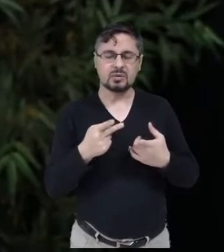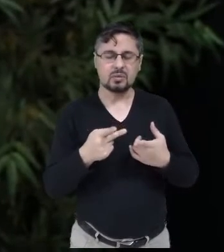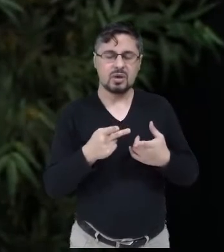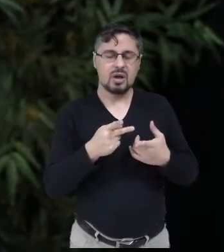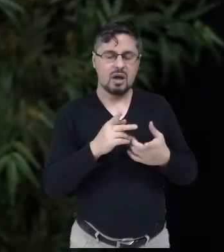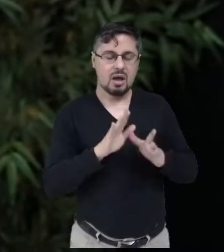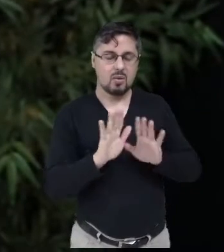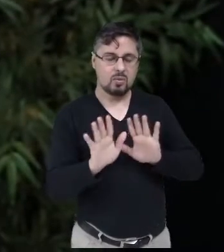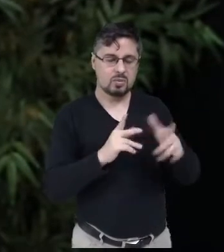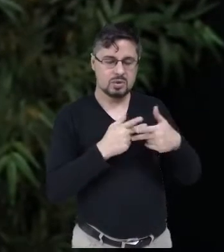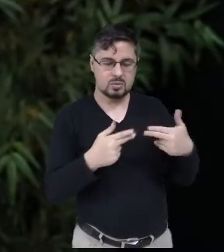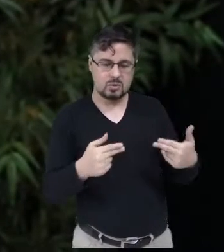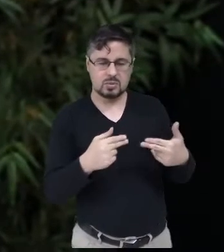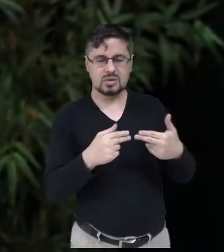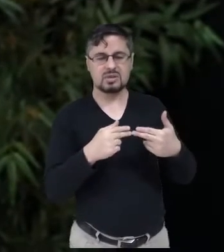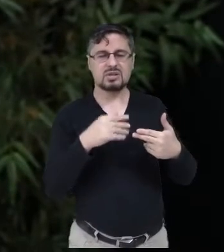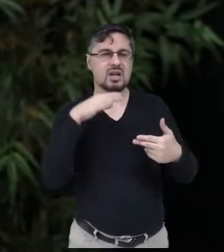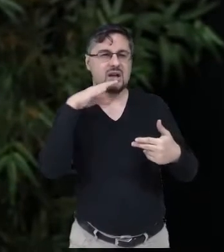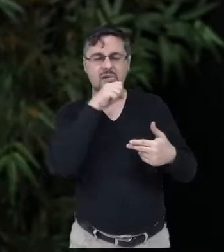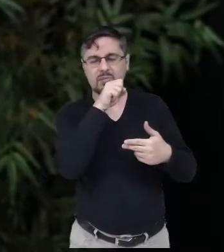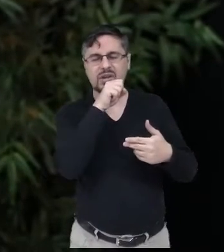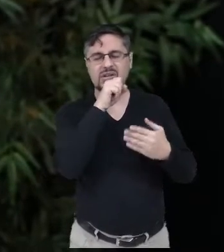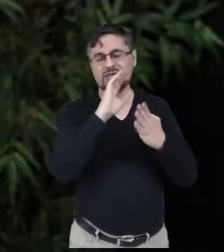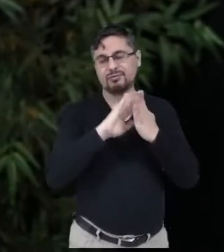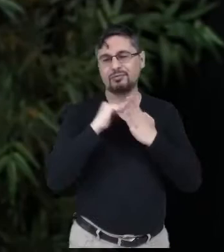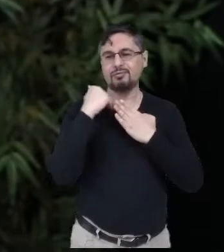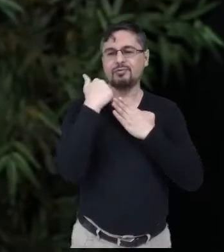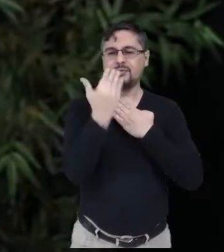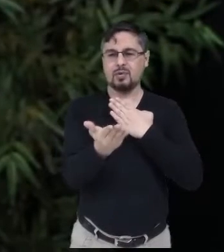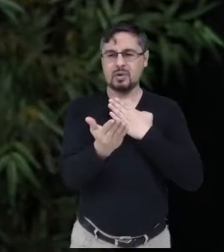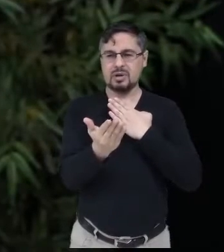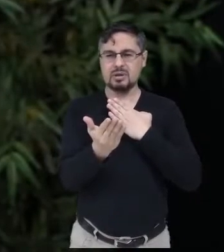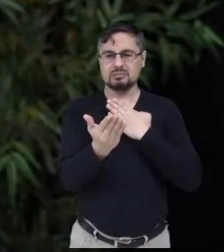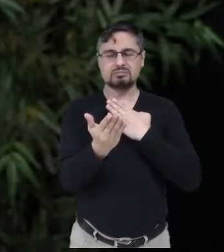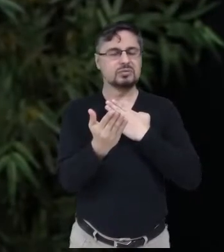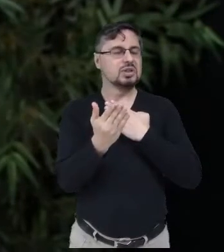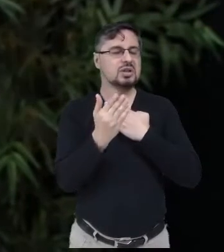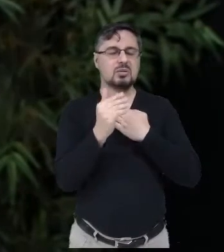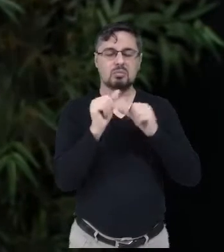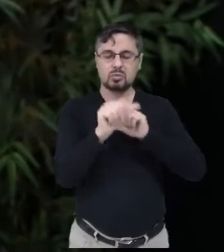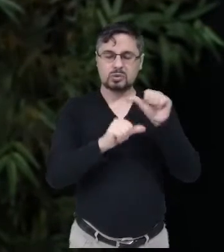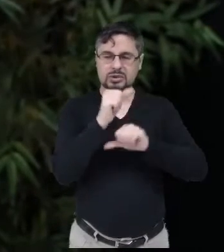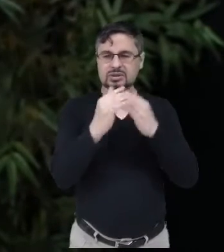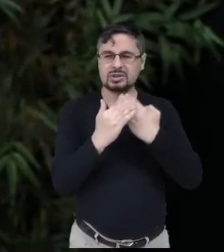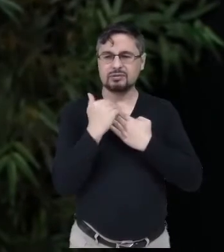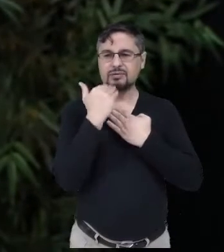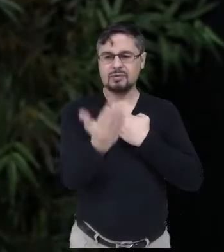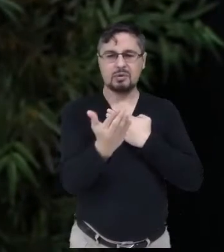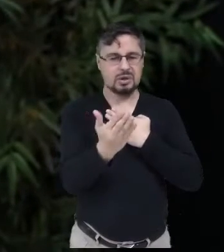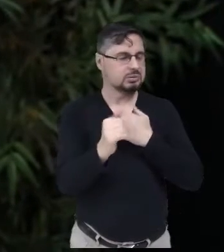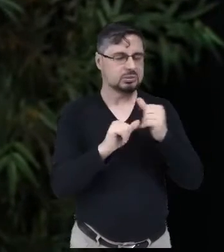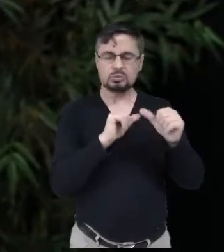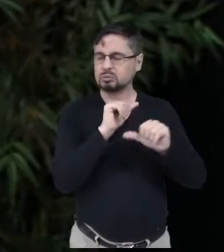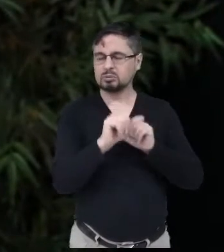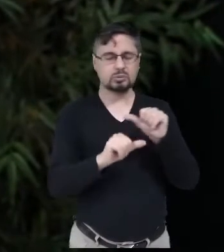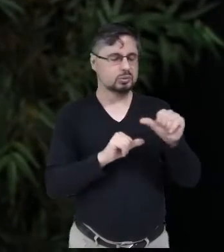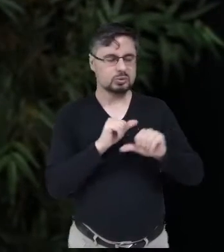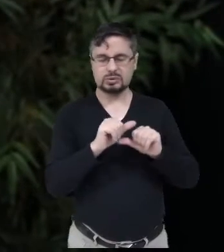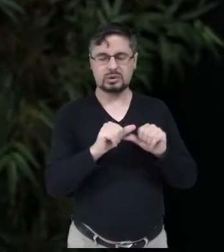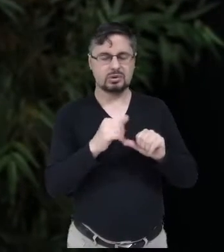e externas não resolverão o problema do pecado existente em nossas vidas. A pessoa perdida precisa de uma